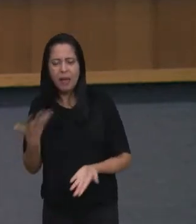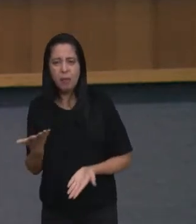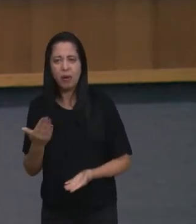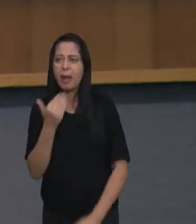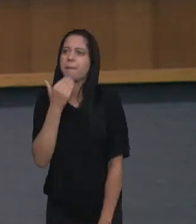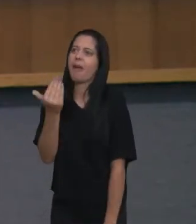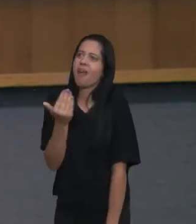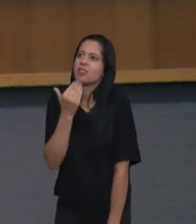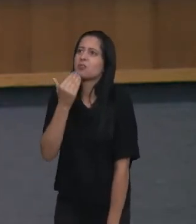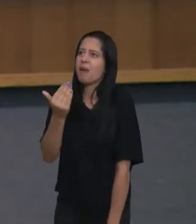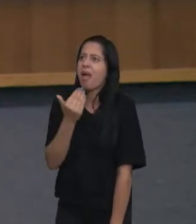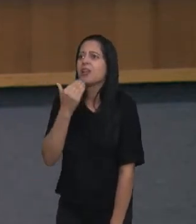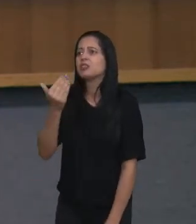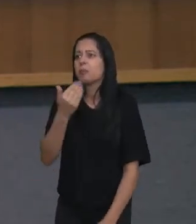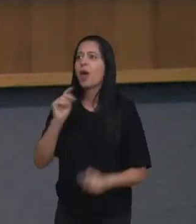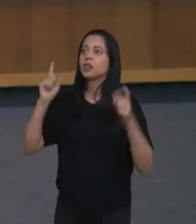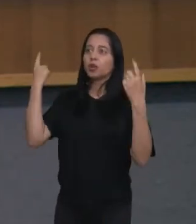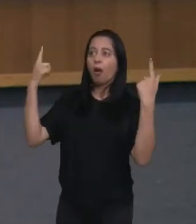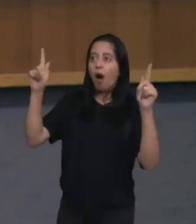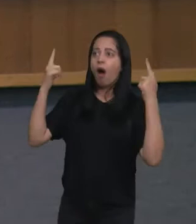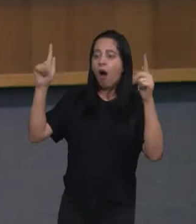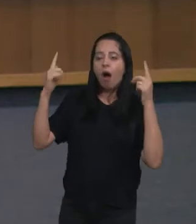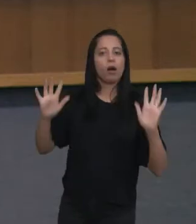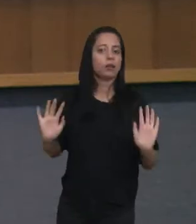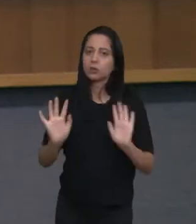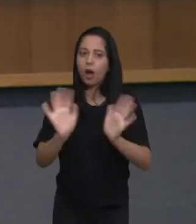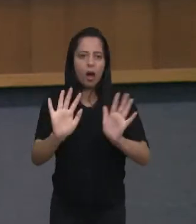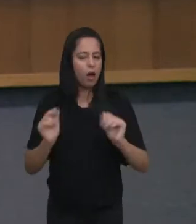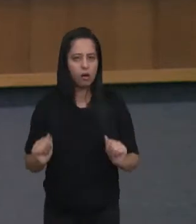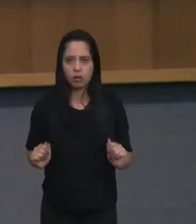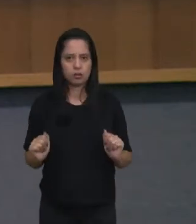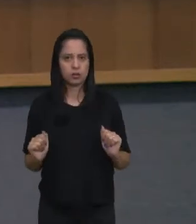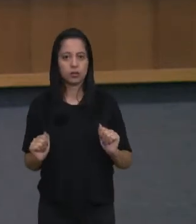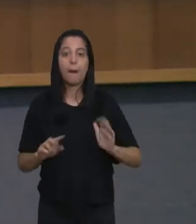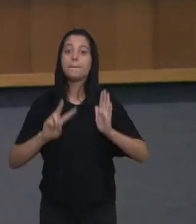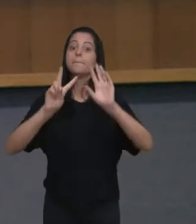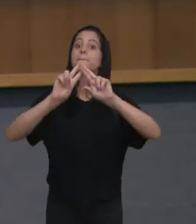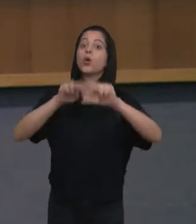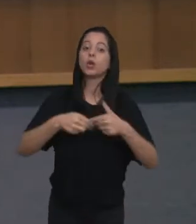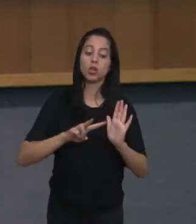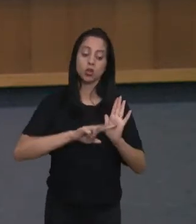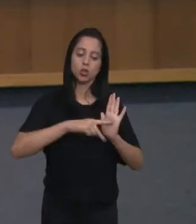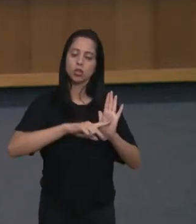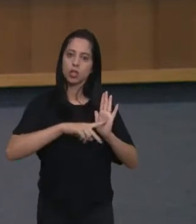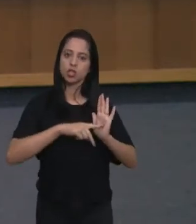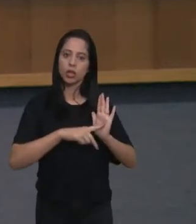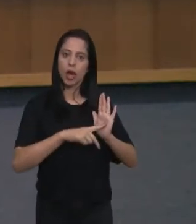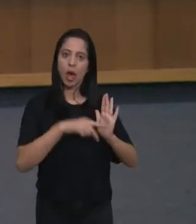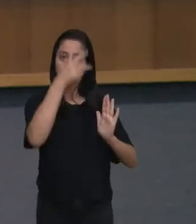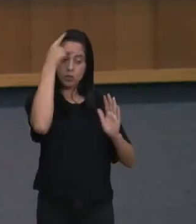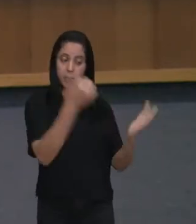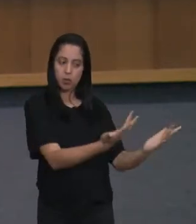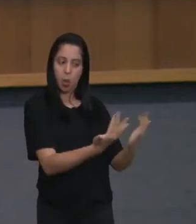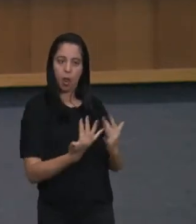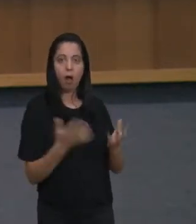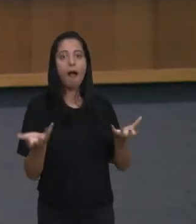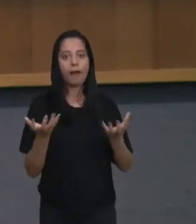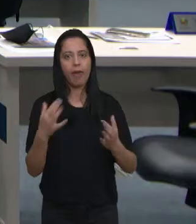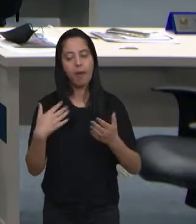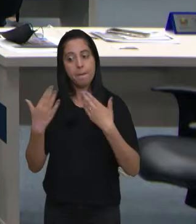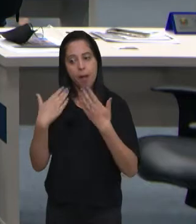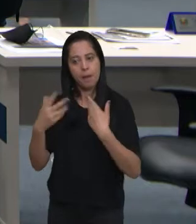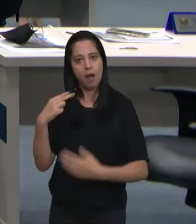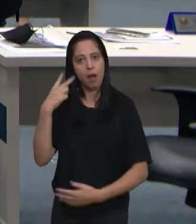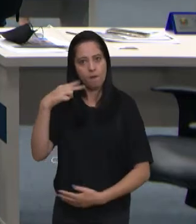pedindo, fazendo manifestação, enfim, mas é por isso que os sindicatos de servidores gostariam de conversar com os vereadores nessa noite. Okay.